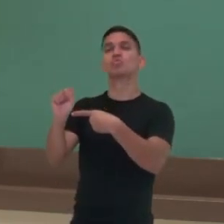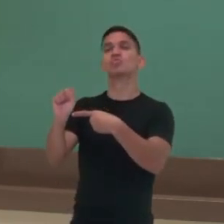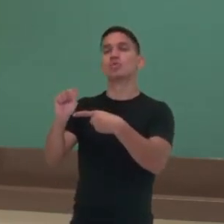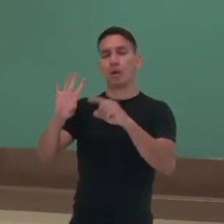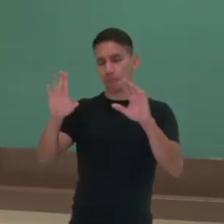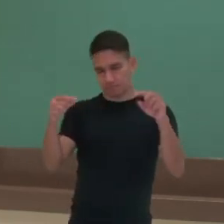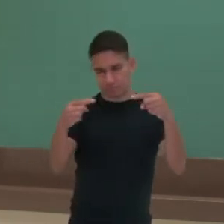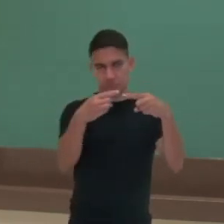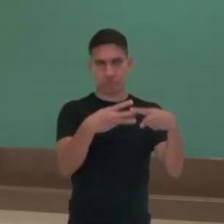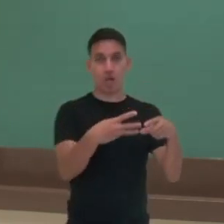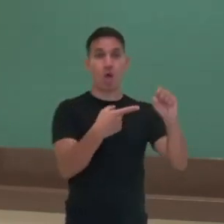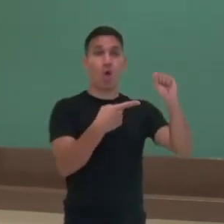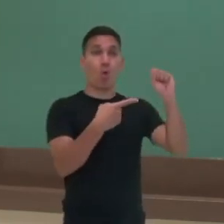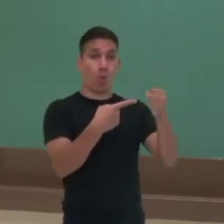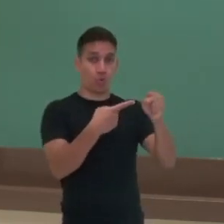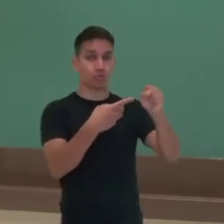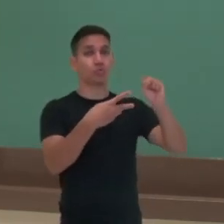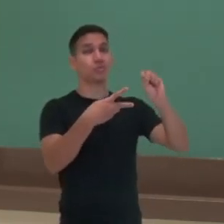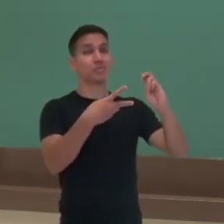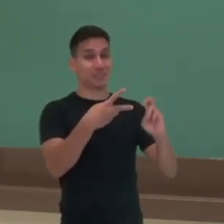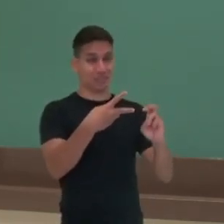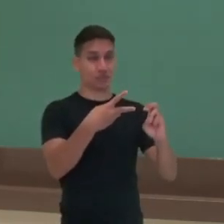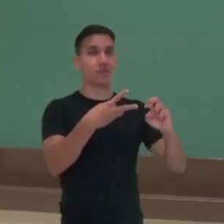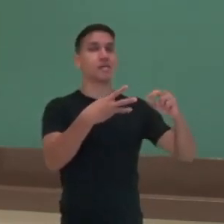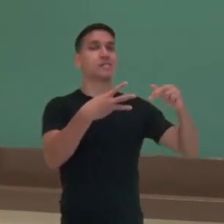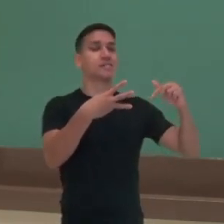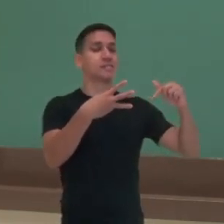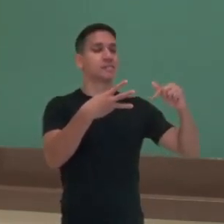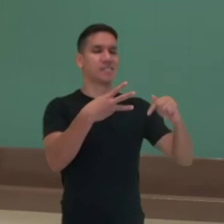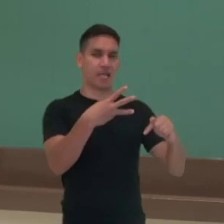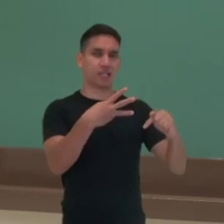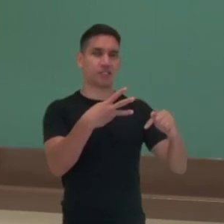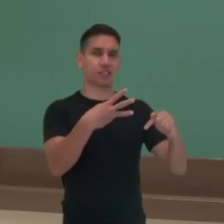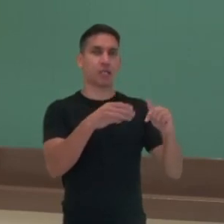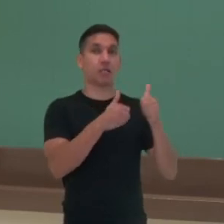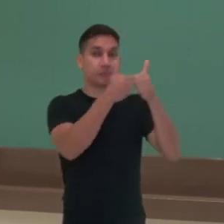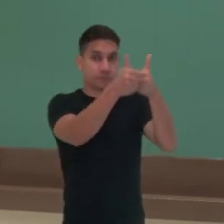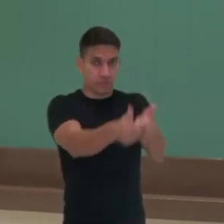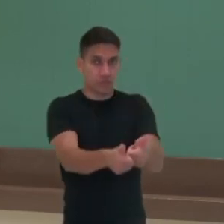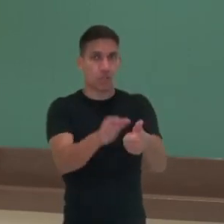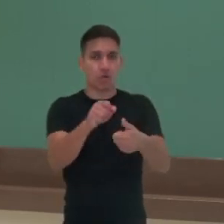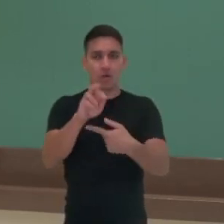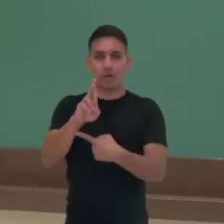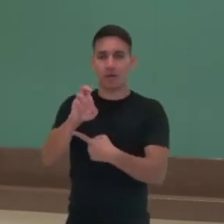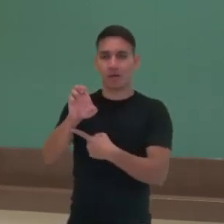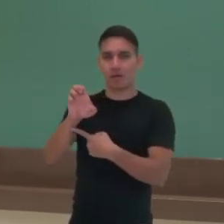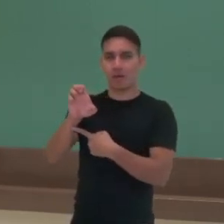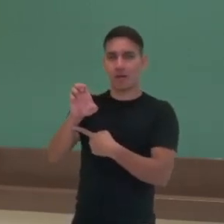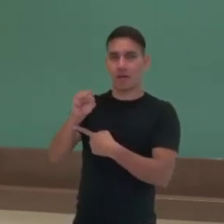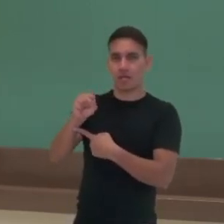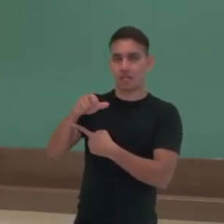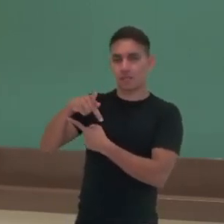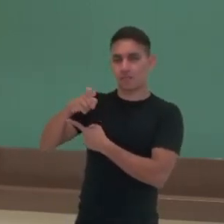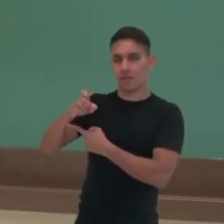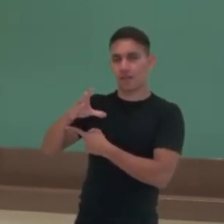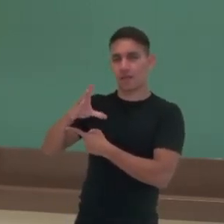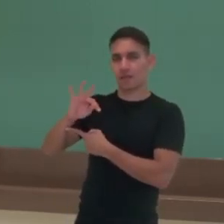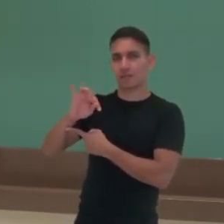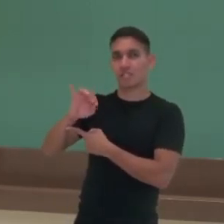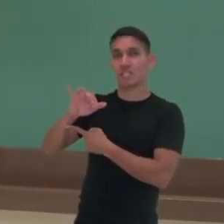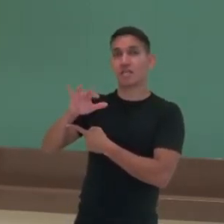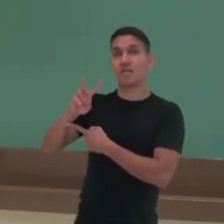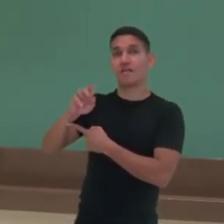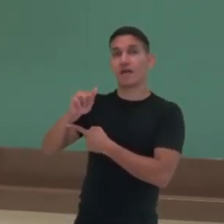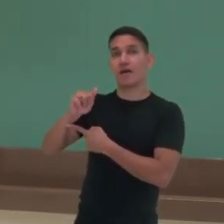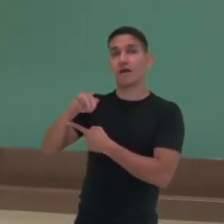7, respectivamente. Essa palavrinha respectivamente significa nessa mesma ordem, na ordem que